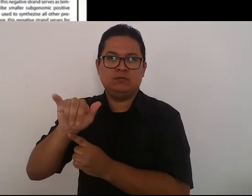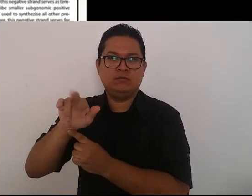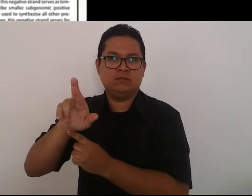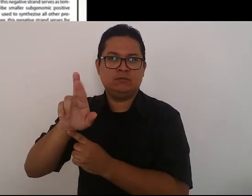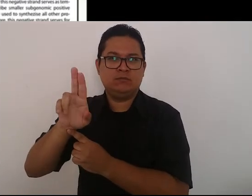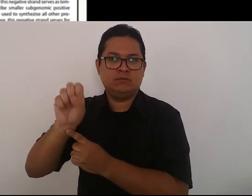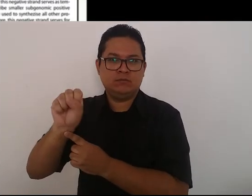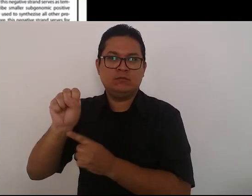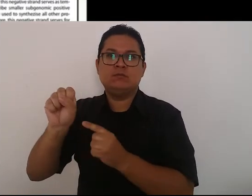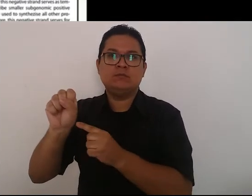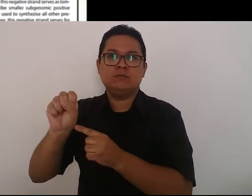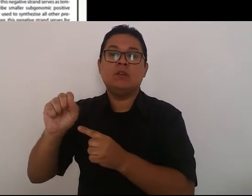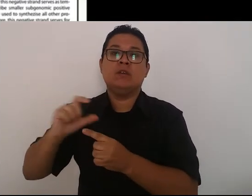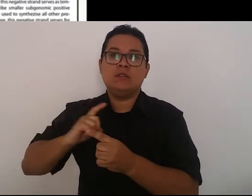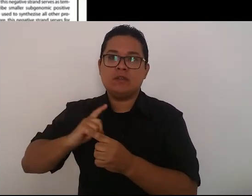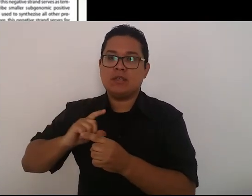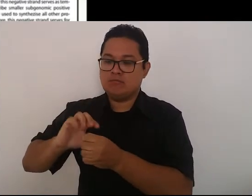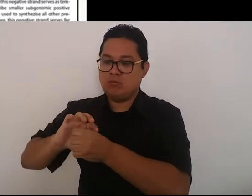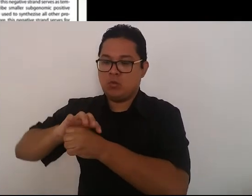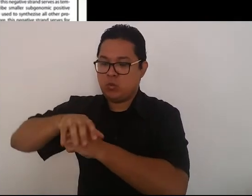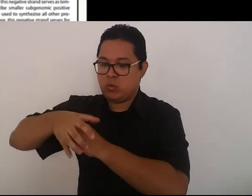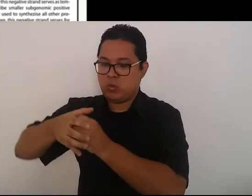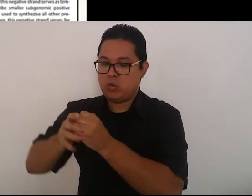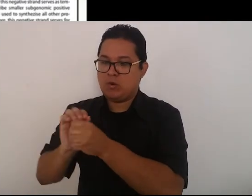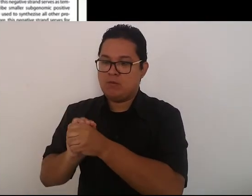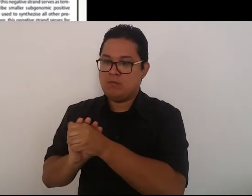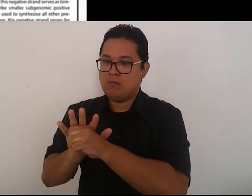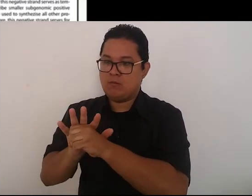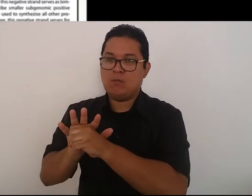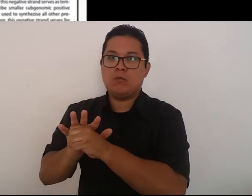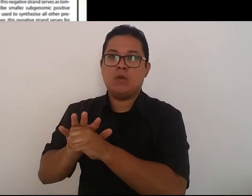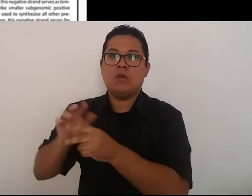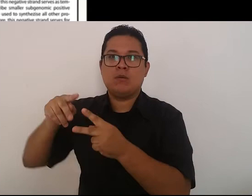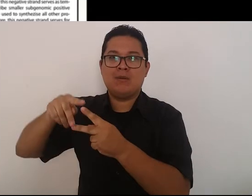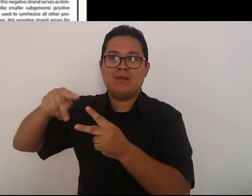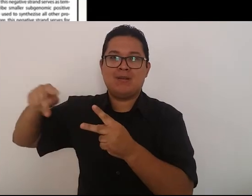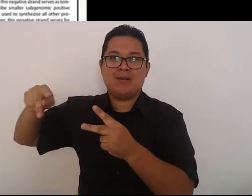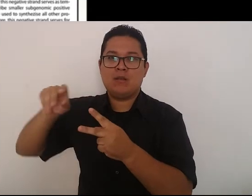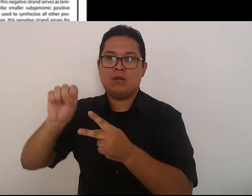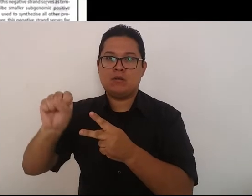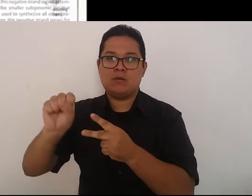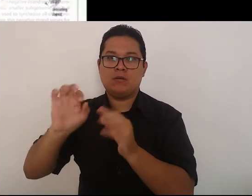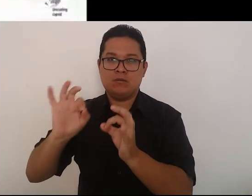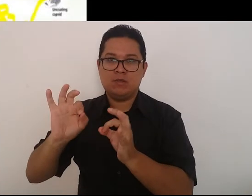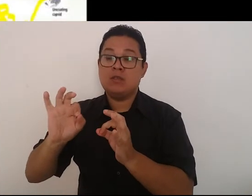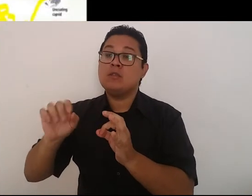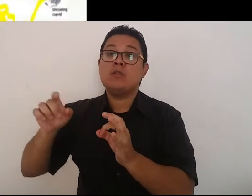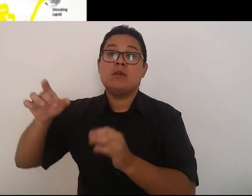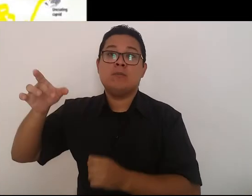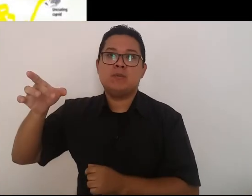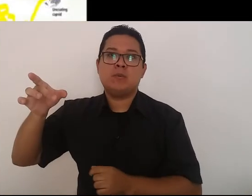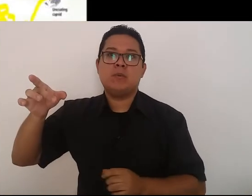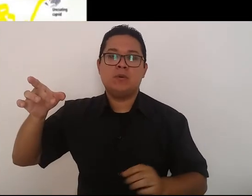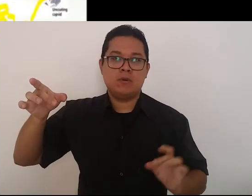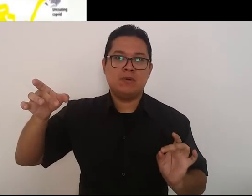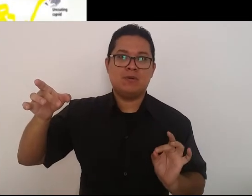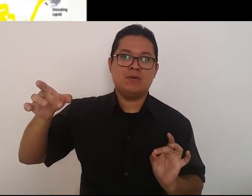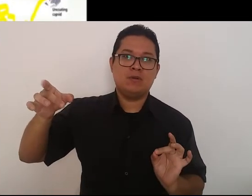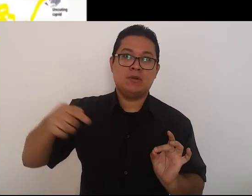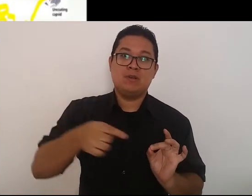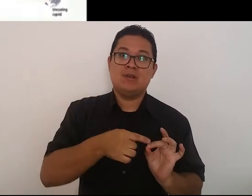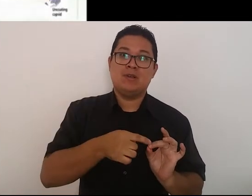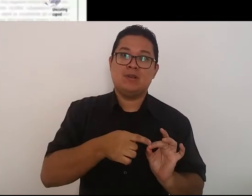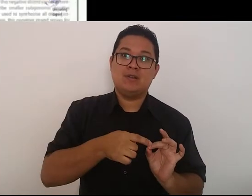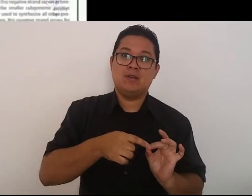que identifica, então, aquele receptor, né? Vamos voltar lá? Aquele receptor da